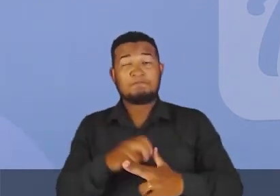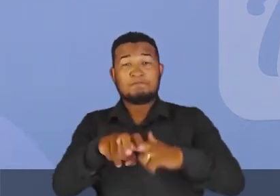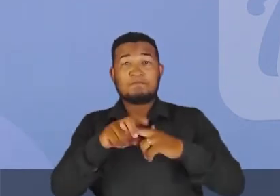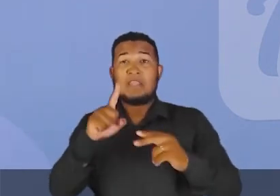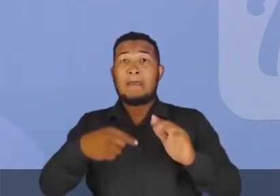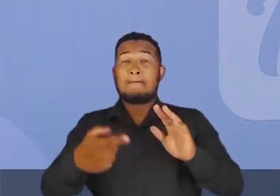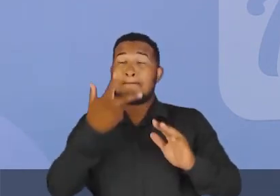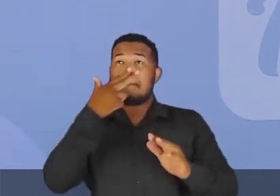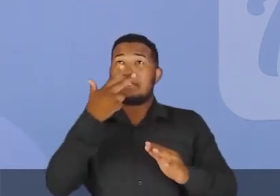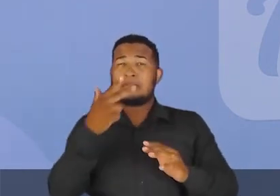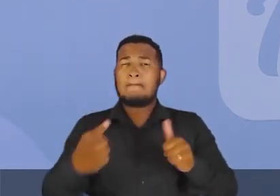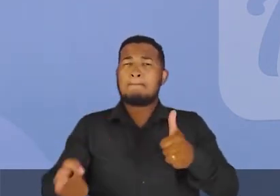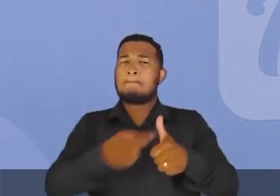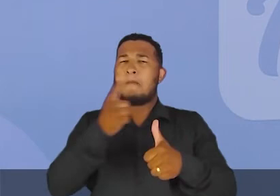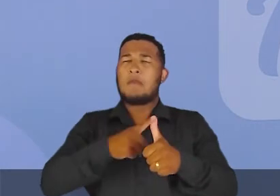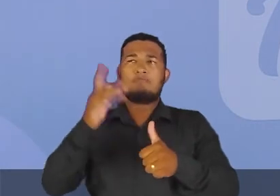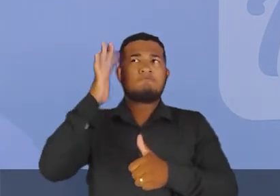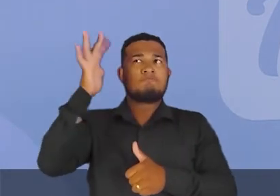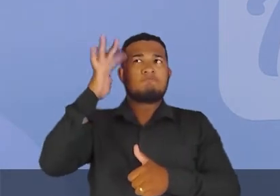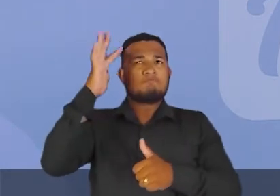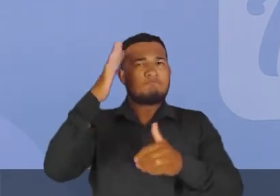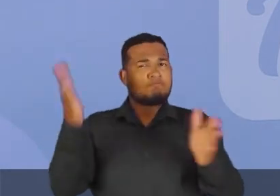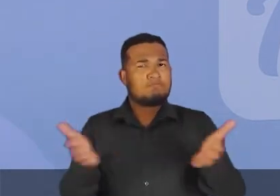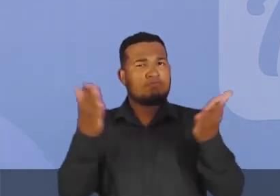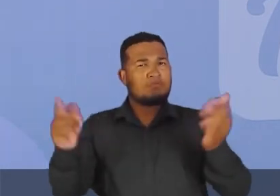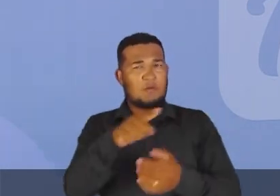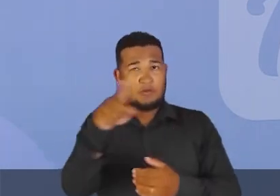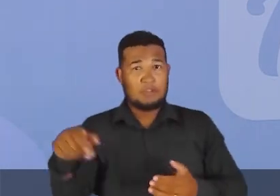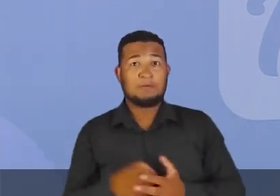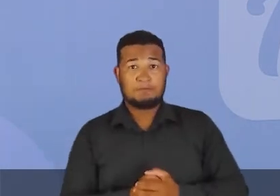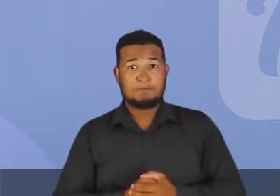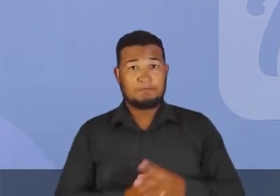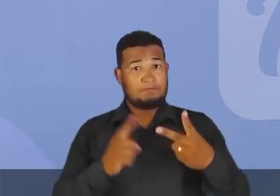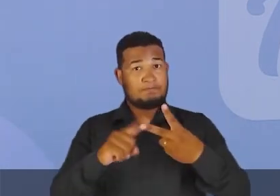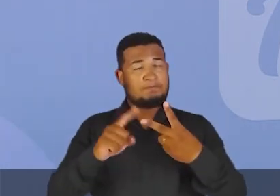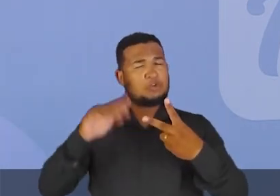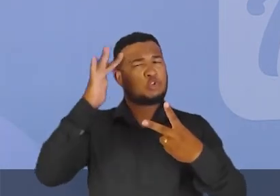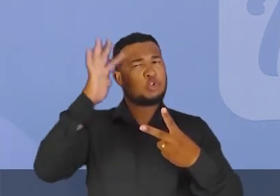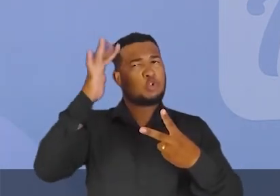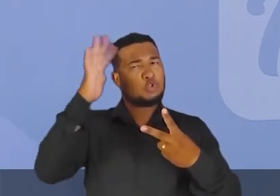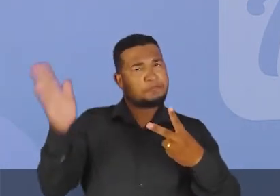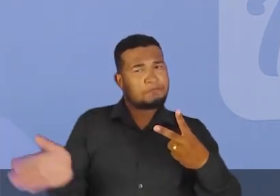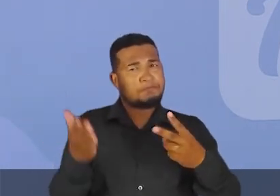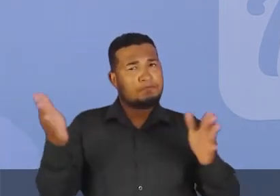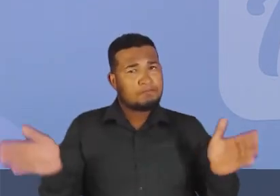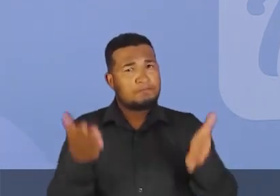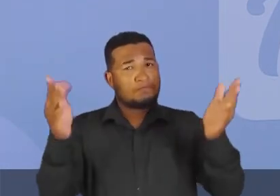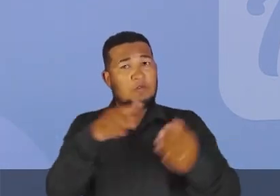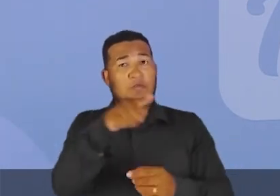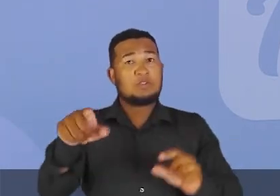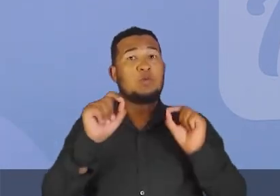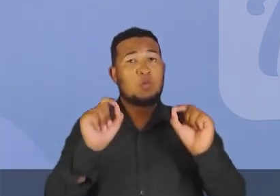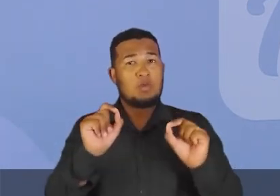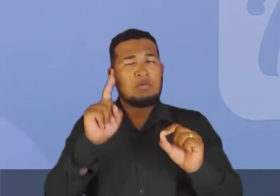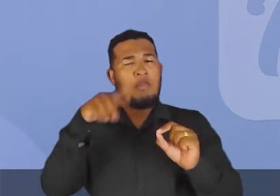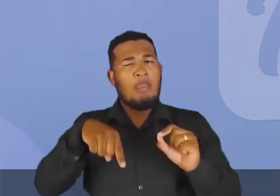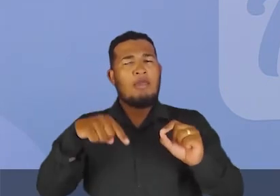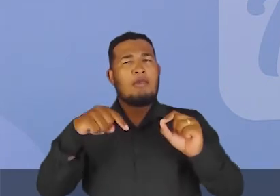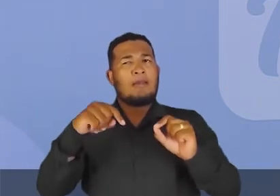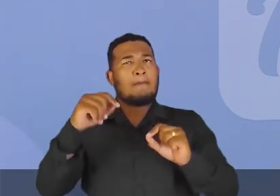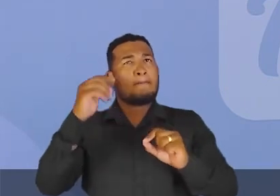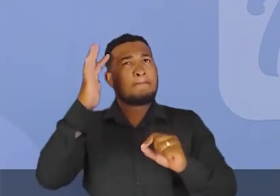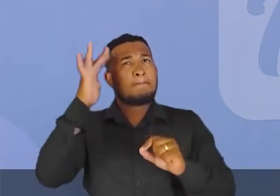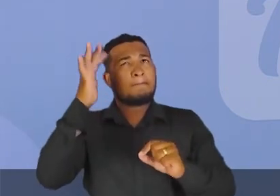primeira reflexão que eu queria deixar para vocês. A segunda reflexão que eu queria deixar para vocês é para vocês pensarem